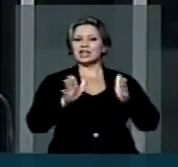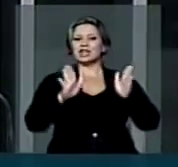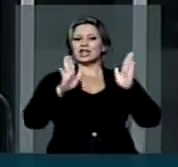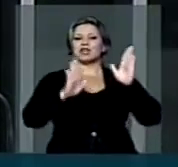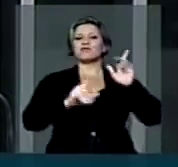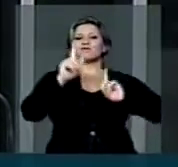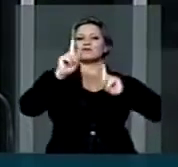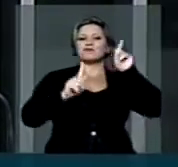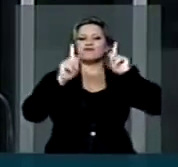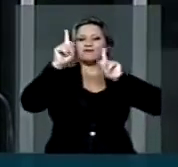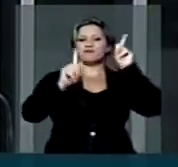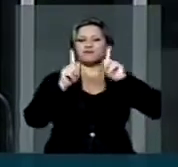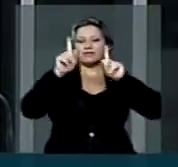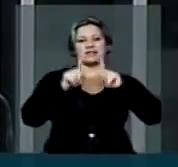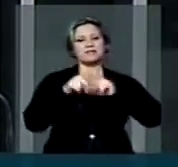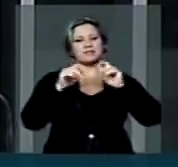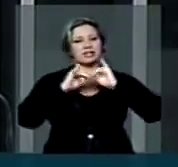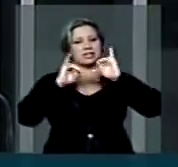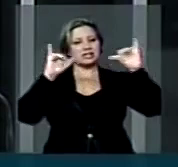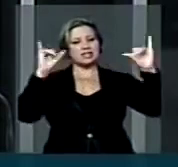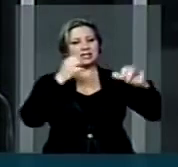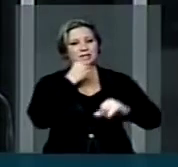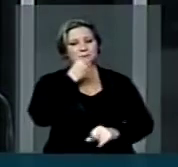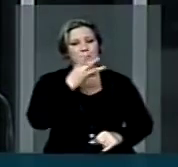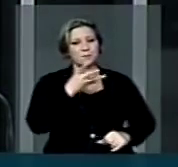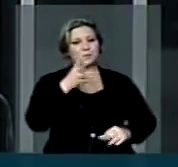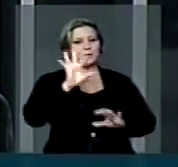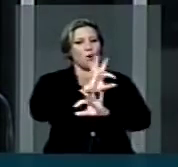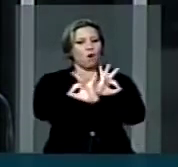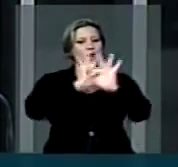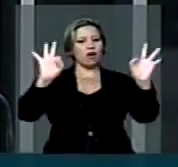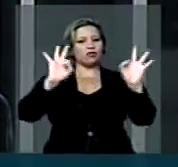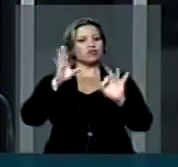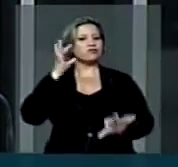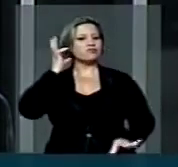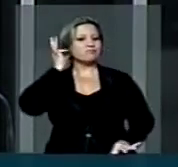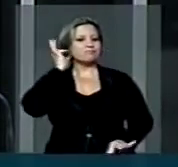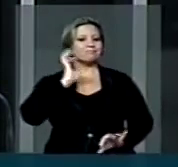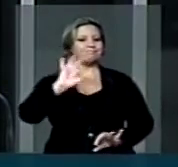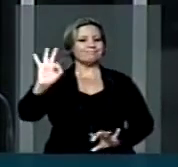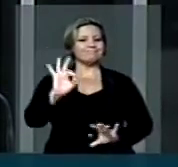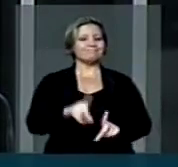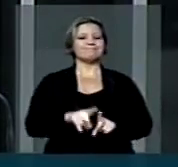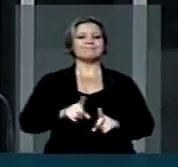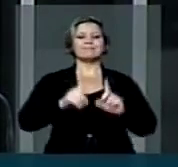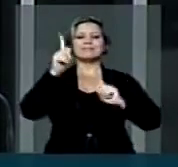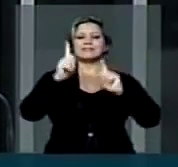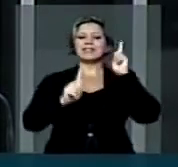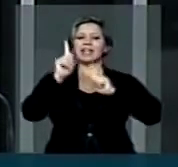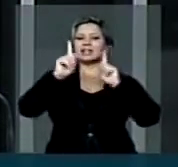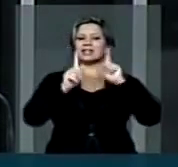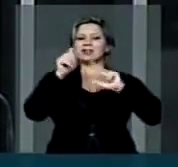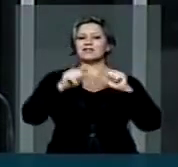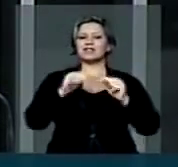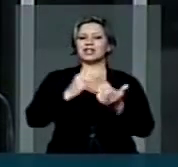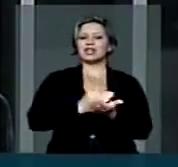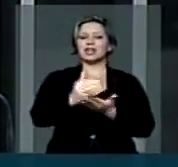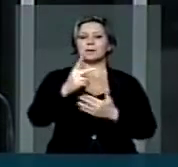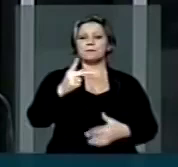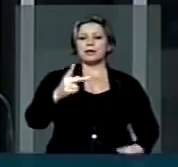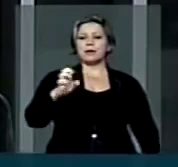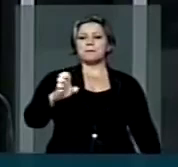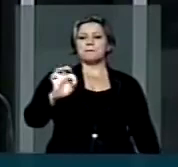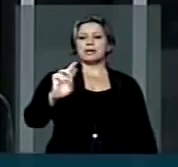carnaval, queremos aproveitar para desejar a todos um ótimo carnaval, carnaval que a gente sempre começa por Petrolina,